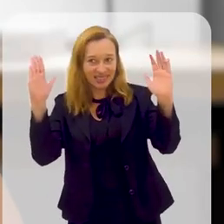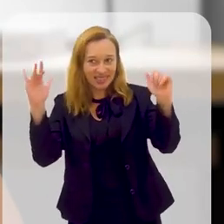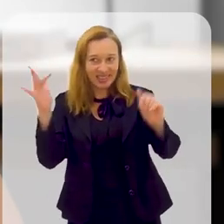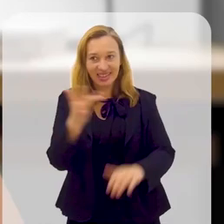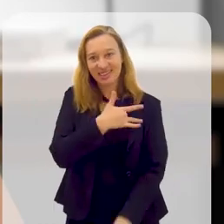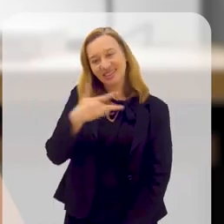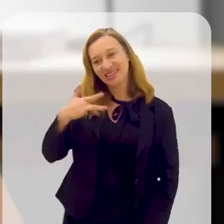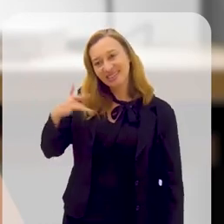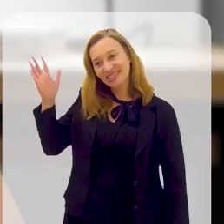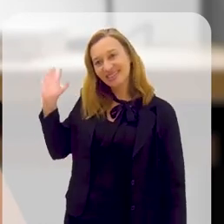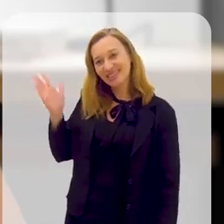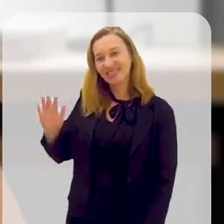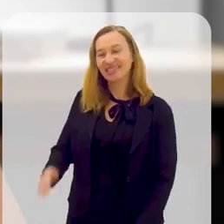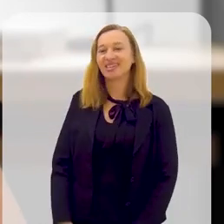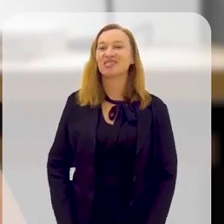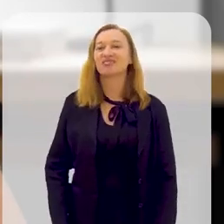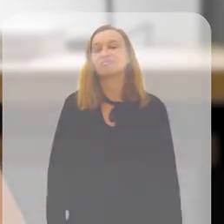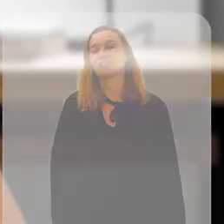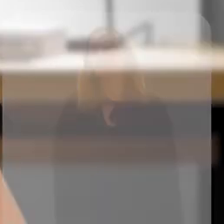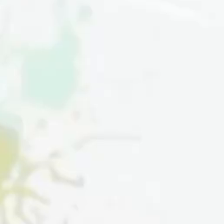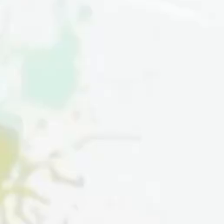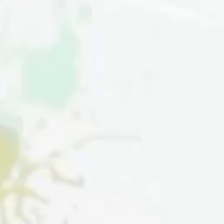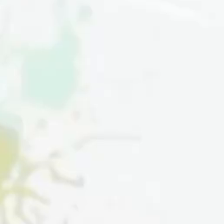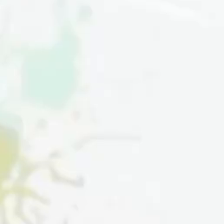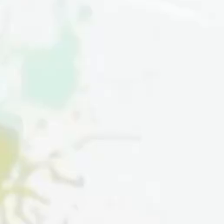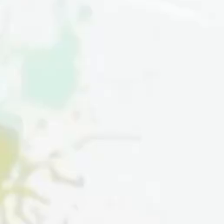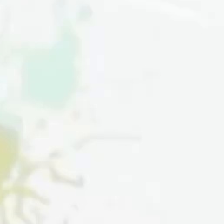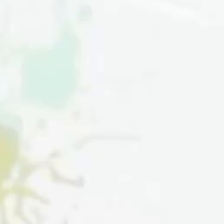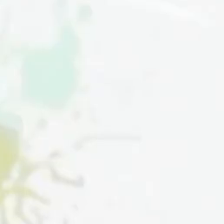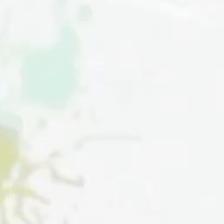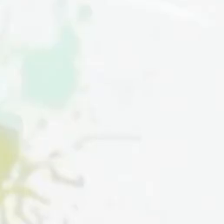saúde e até lá